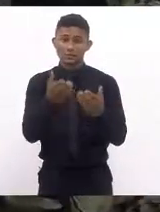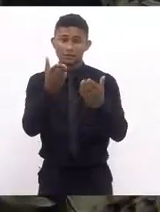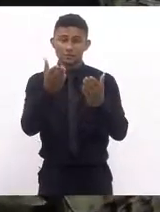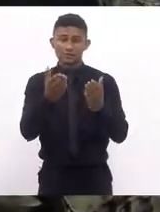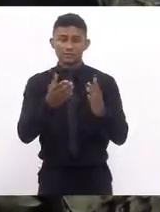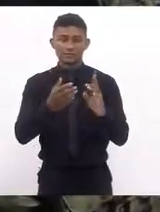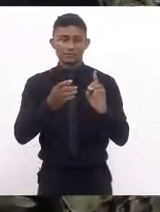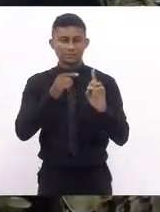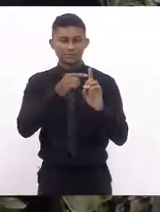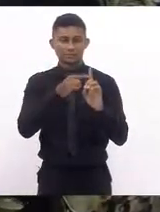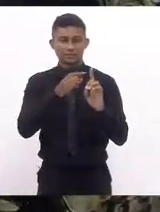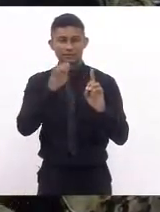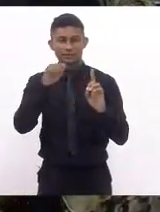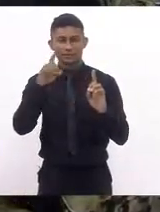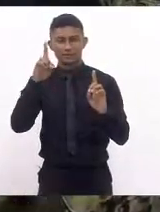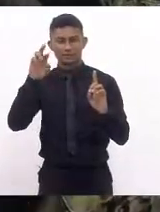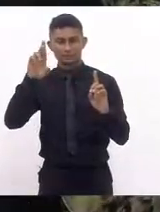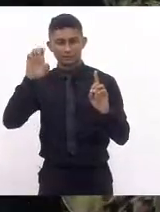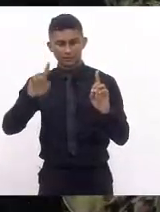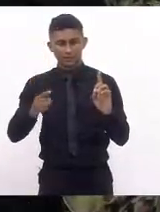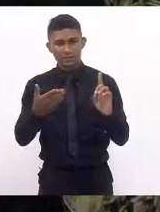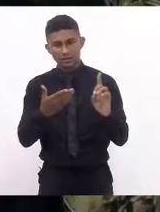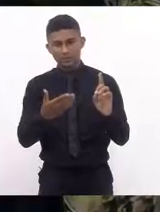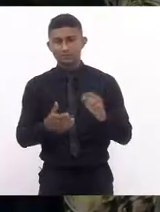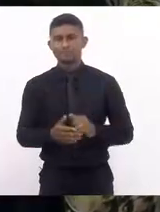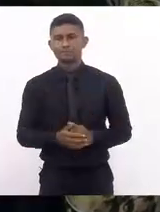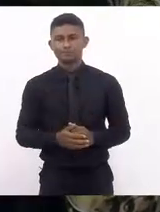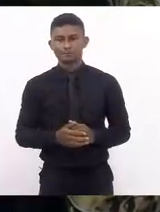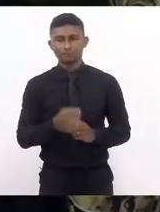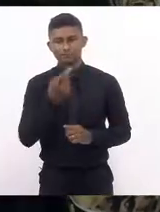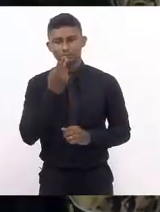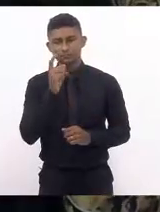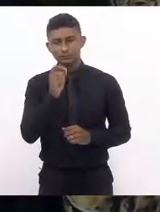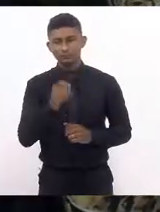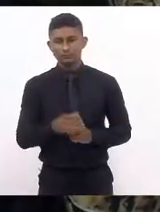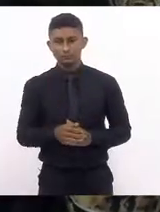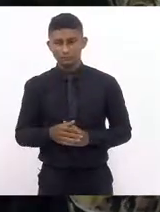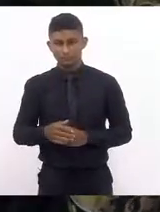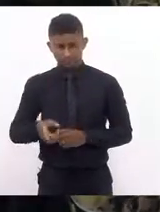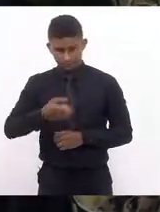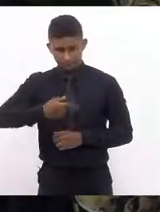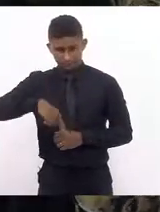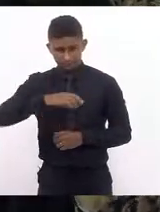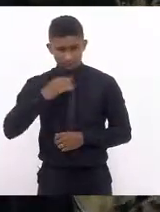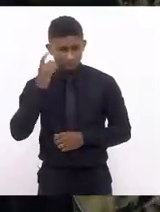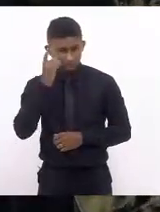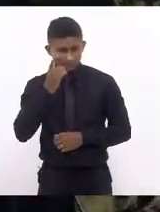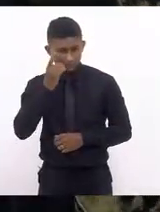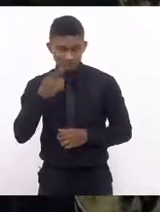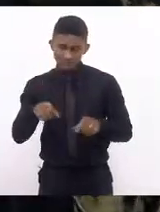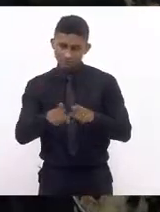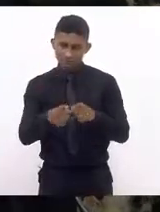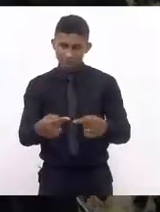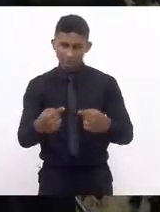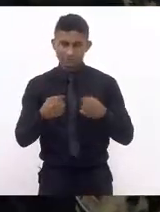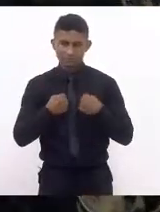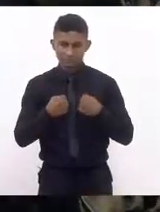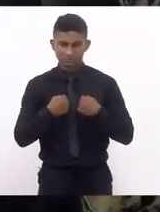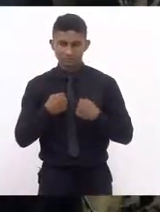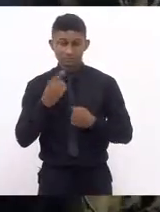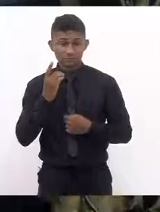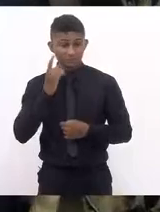Ceciliano na atuação política nessa casa então só dizer que para nós deputados e para mim devido aumente deputada